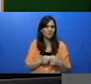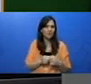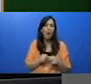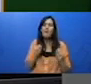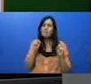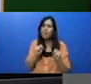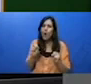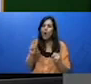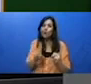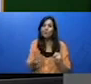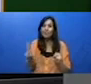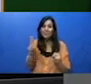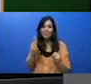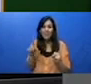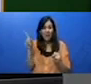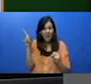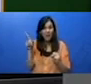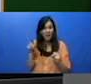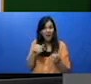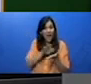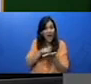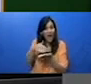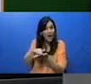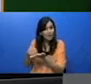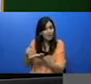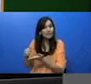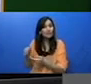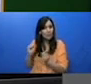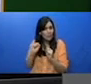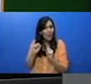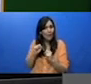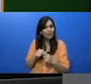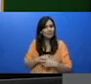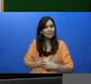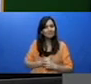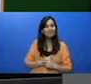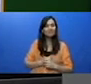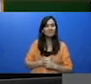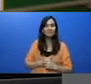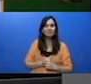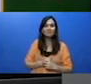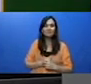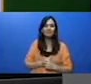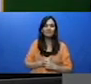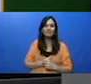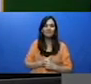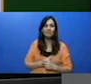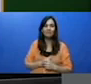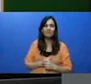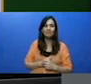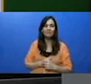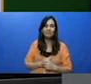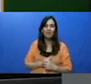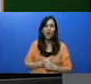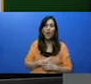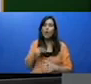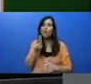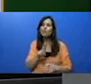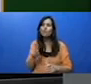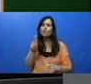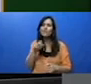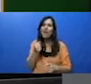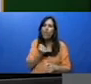utilize as fichas numeradas de 0 a 9 desse mesmo jogo, que é qual é o maior. 1. Usando os